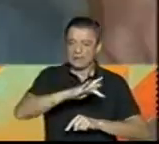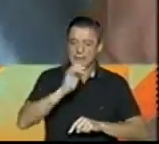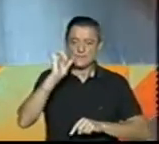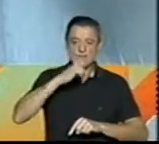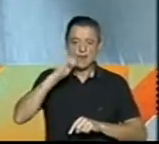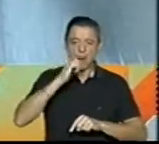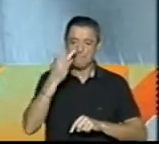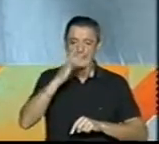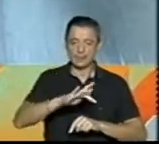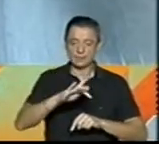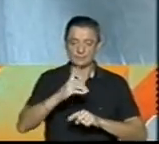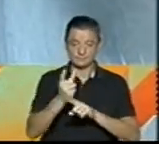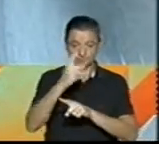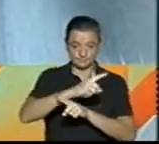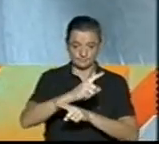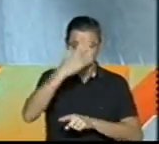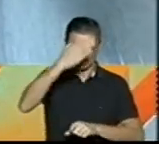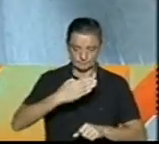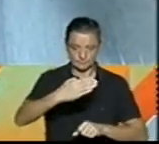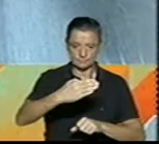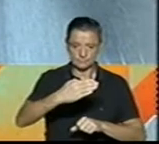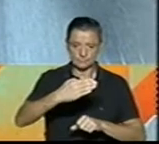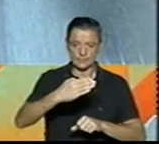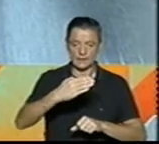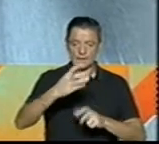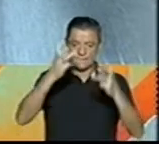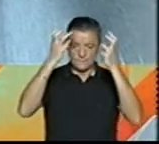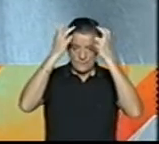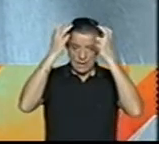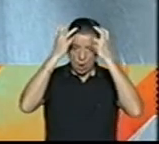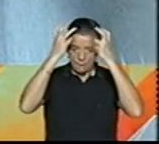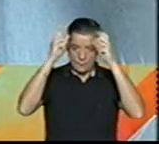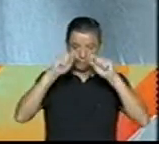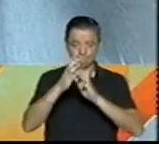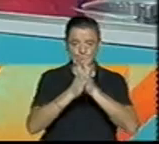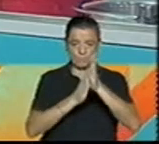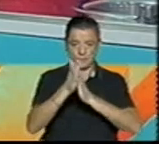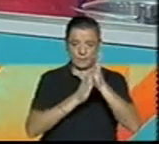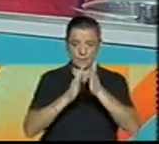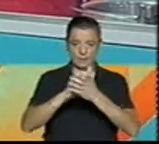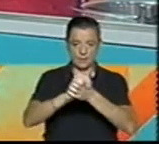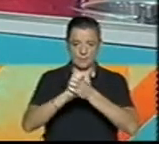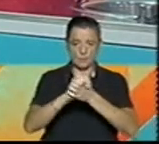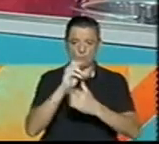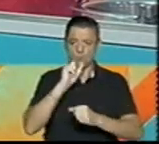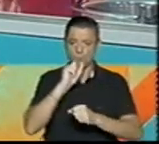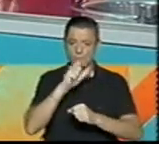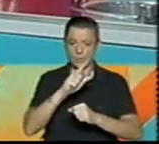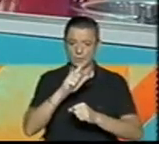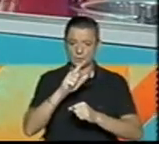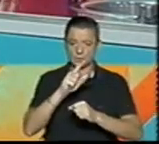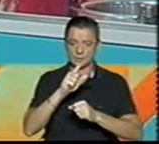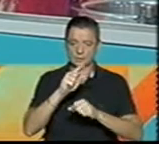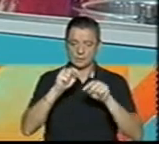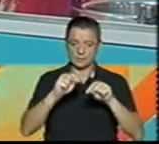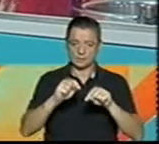a semana passada, eu estava em Cerveira, em Vila Nova de Cerveira, que aproveito para sempre que posso viajar cá dentro, não é?